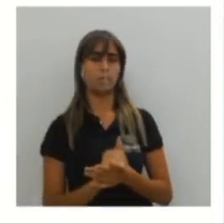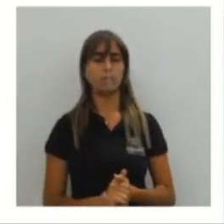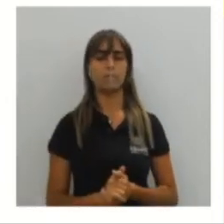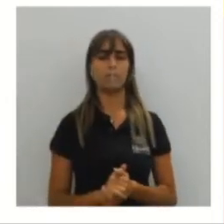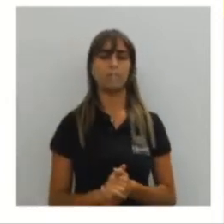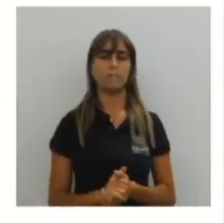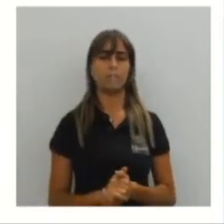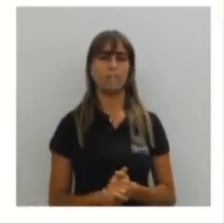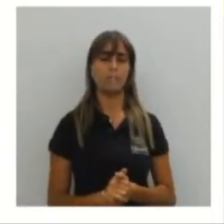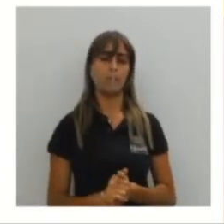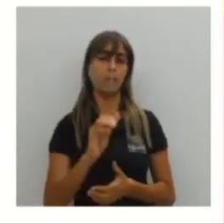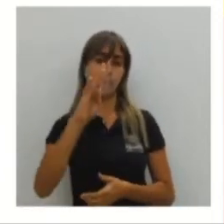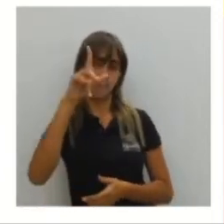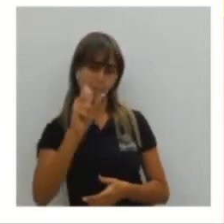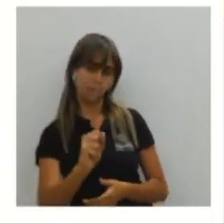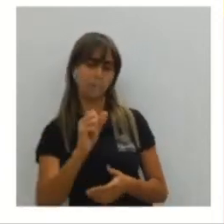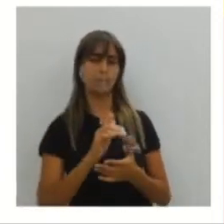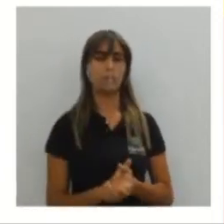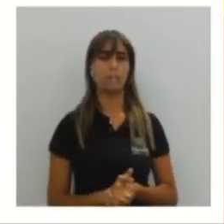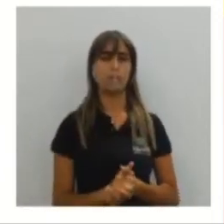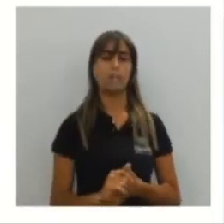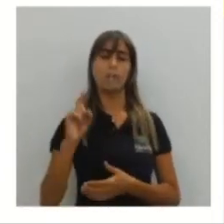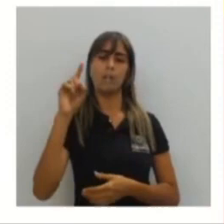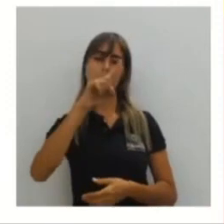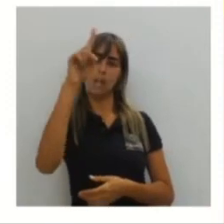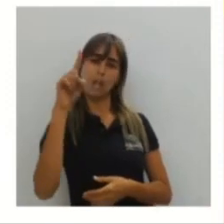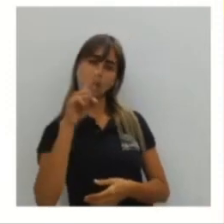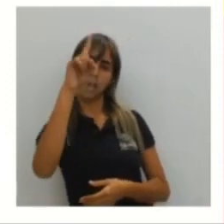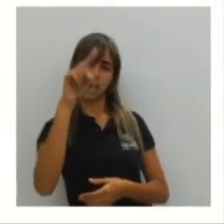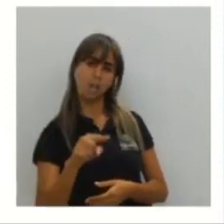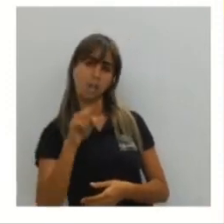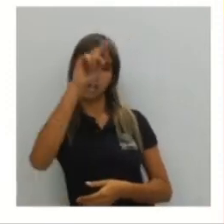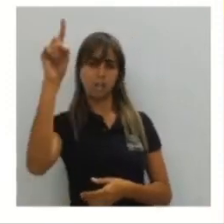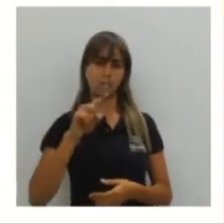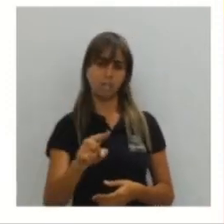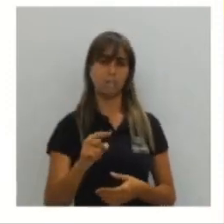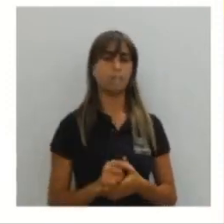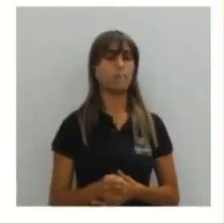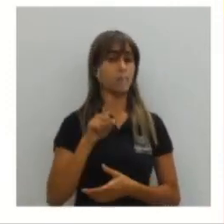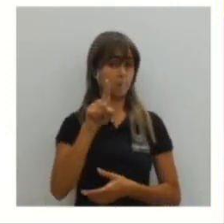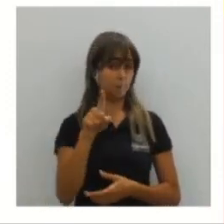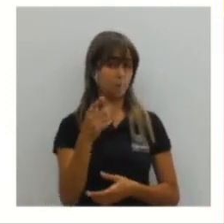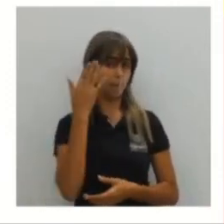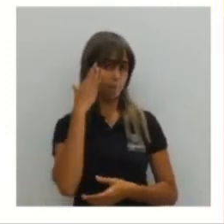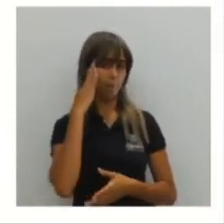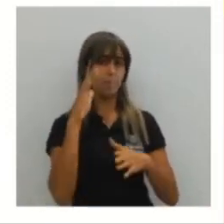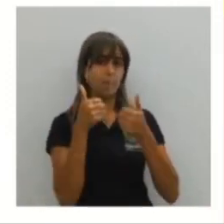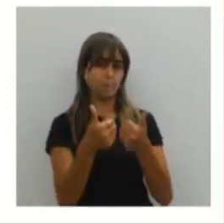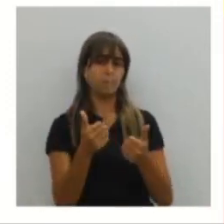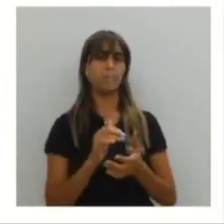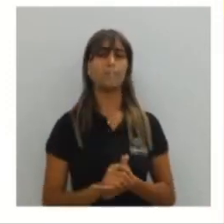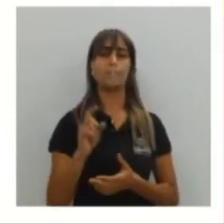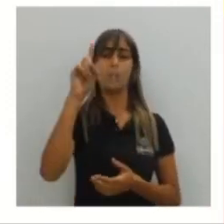last afternoon? Beleza? E aí a gente tem o interrogativo negativo. Corta a tela para mim para que vocês entendam isso aí direitinho, tá?